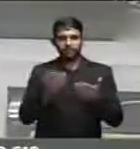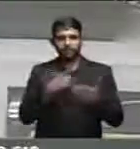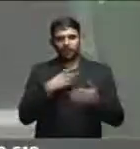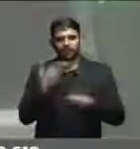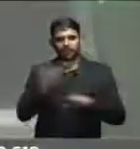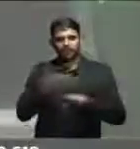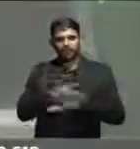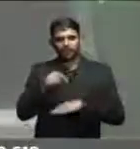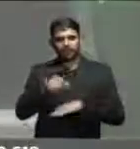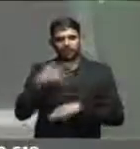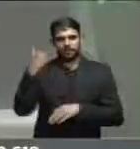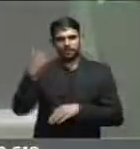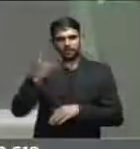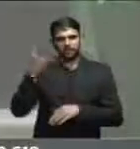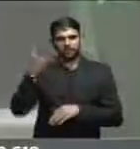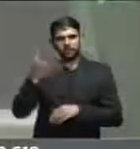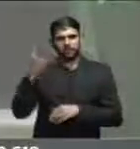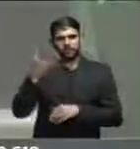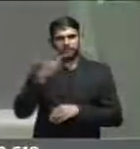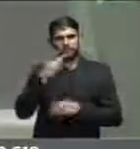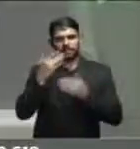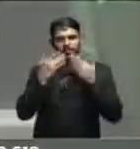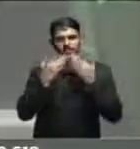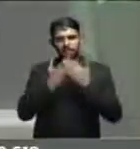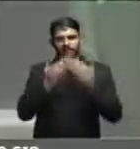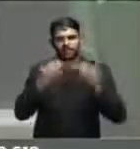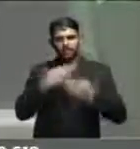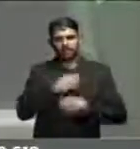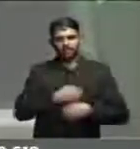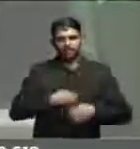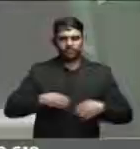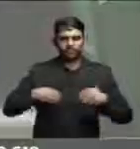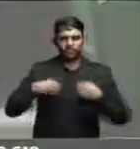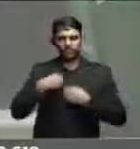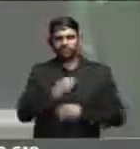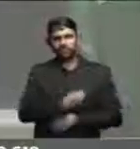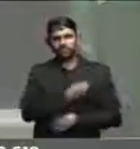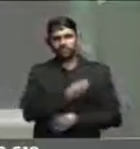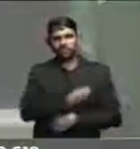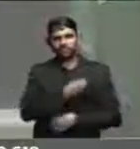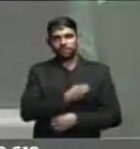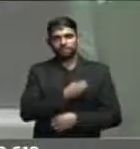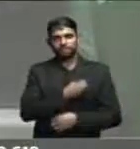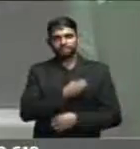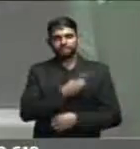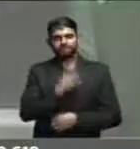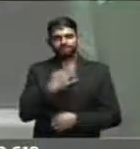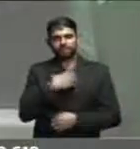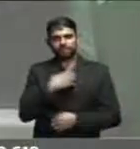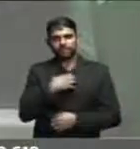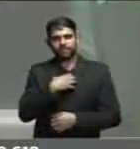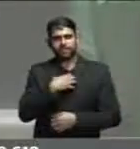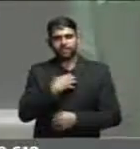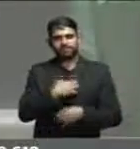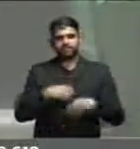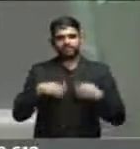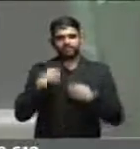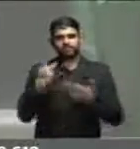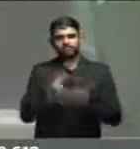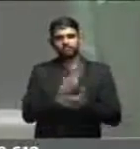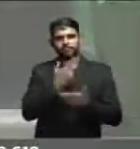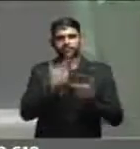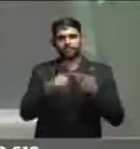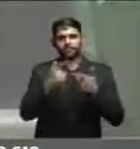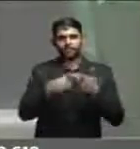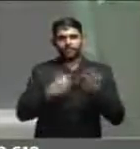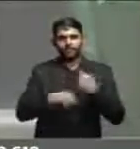Ocupo hoje a tribuna para manifestar a minha indignação diante dos desdobramentos nefastos da